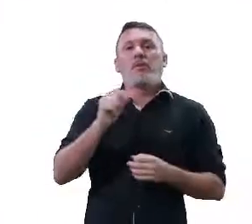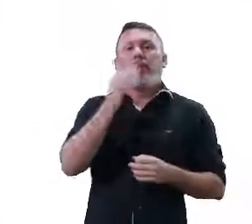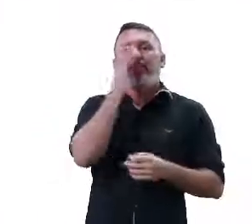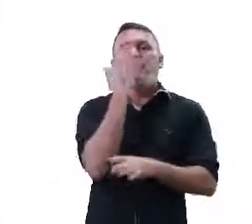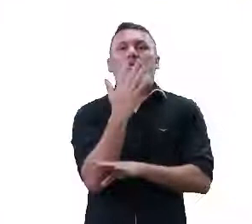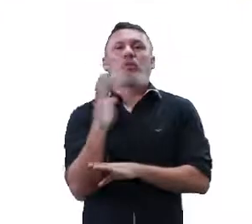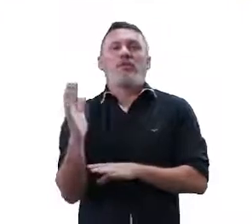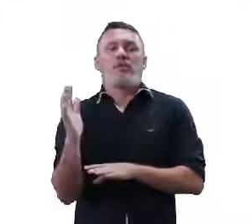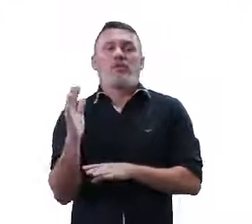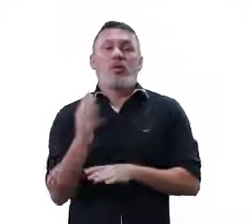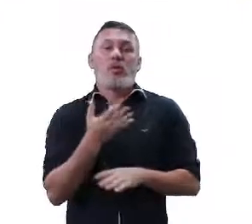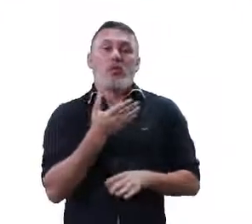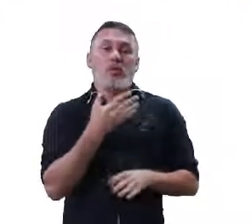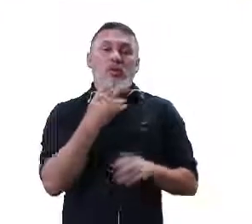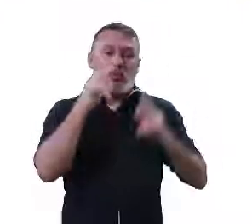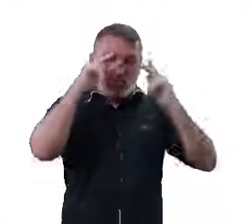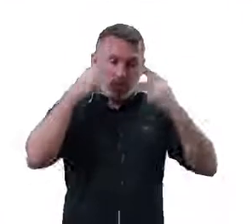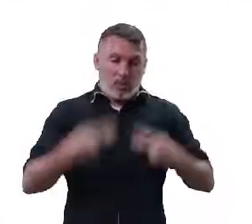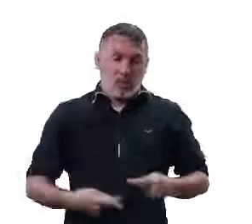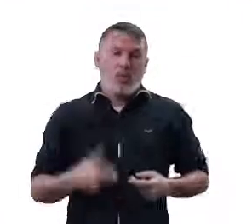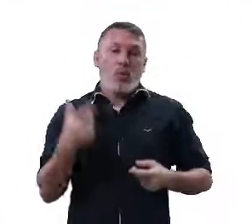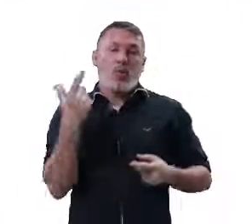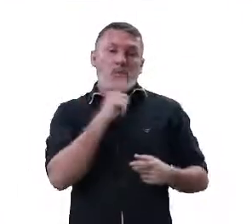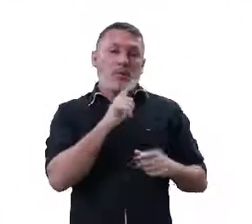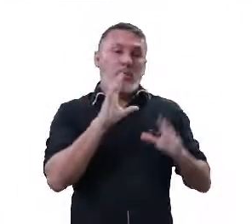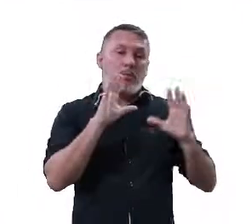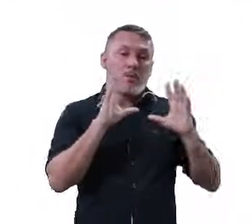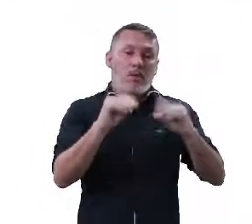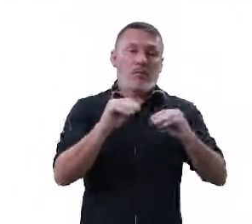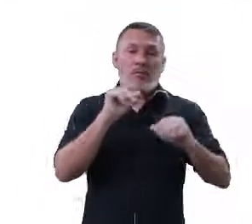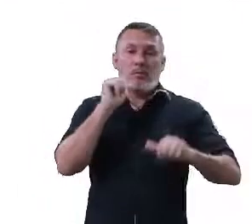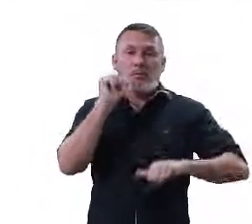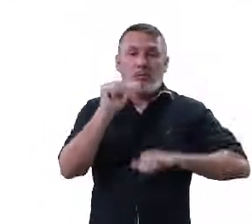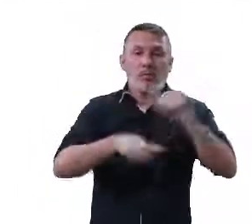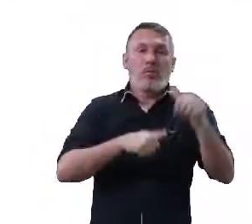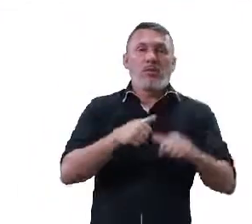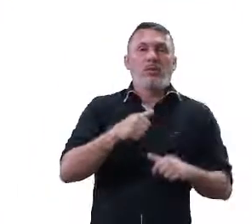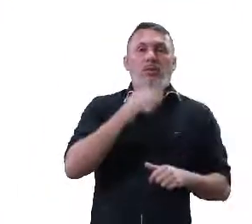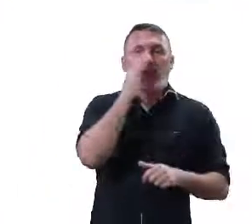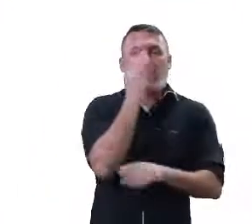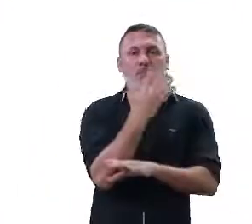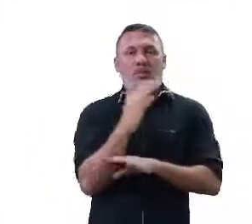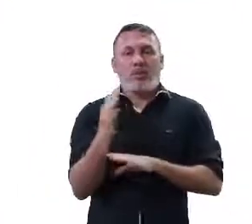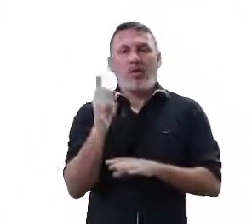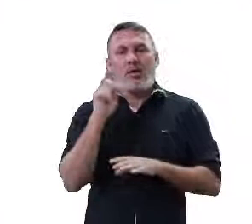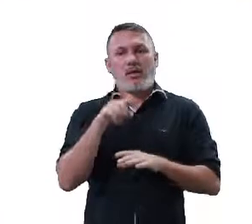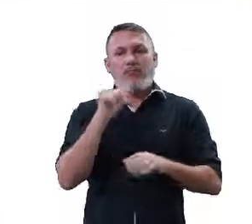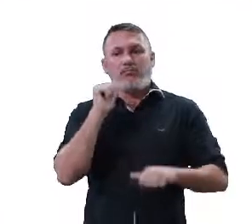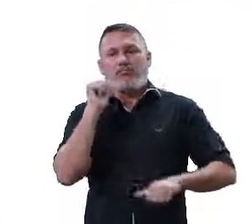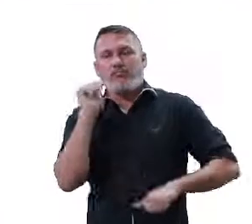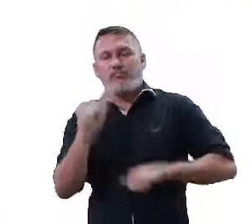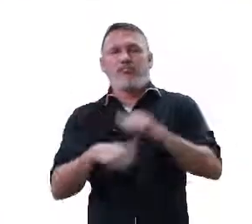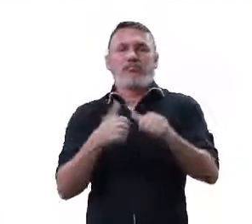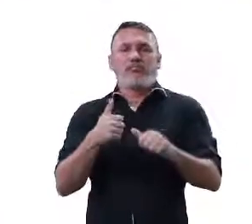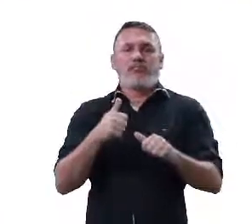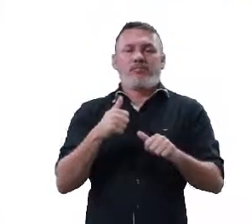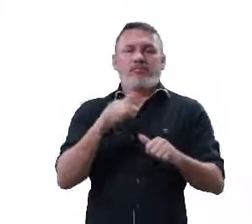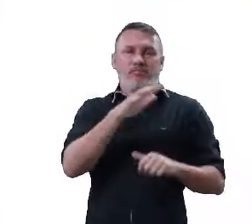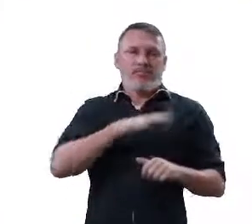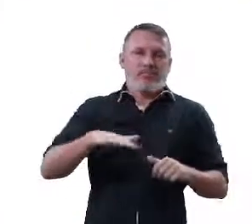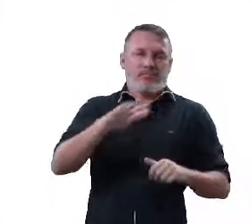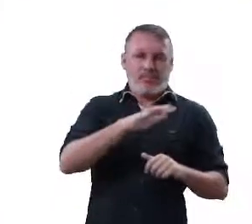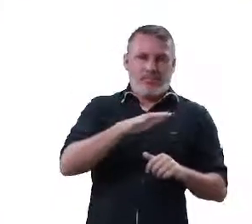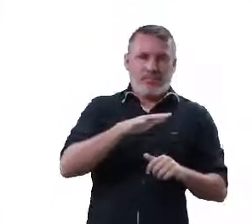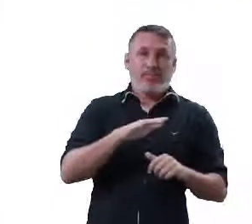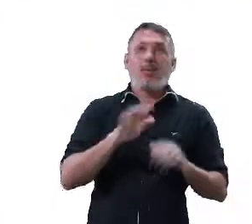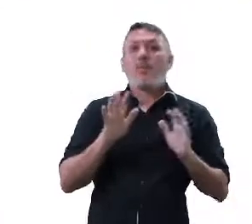a natureza. Tá? Então o trabalho não é uma punição, é uma ação de transformação dessa realidade material.